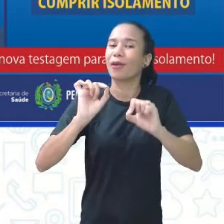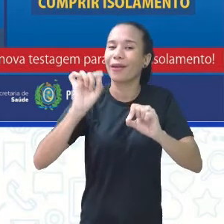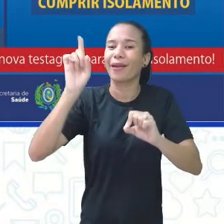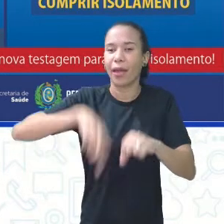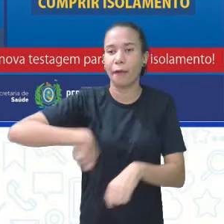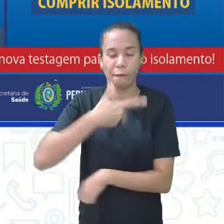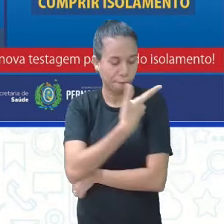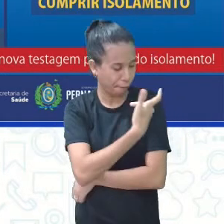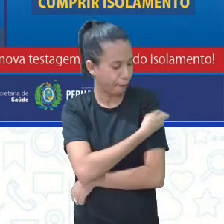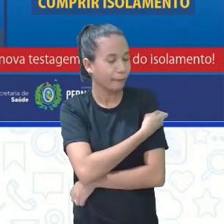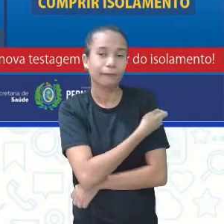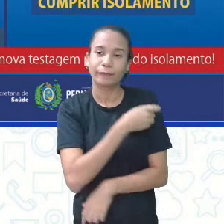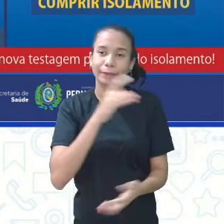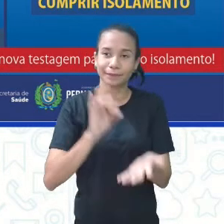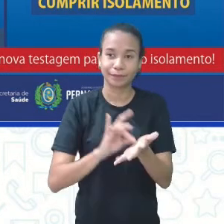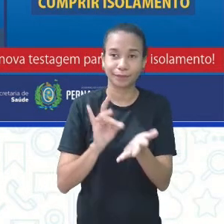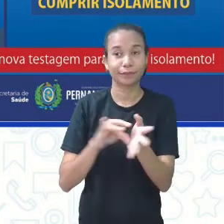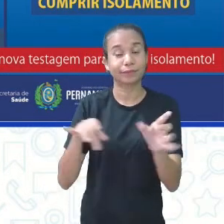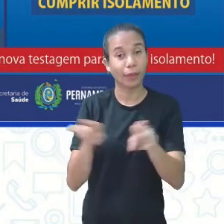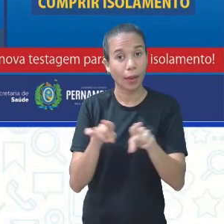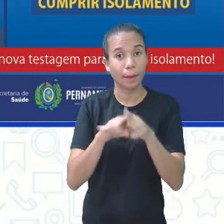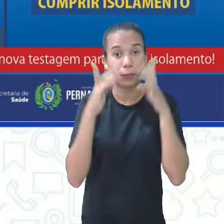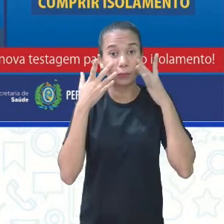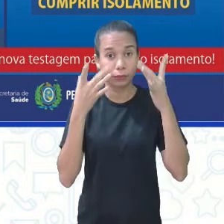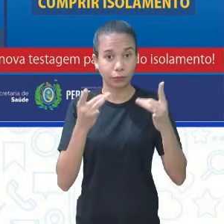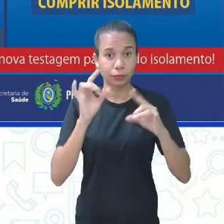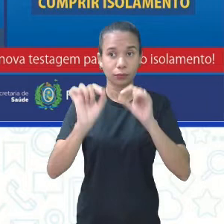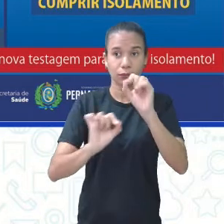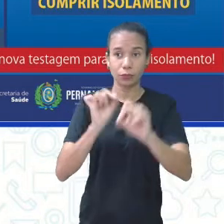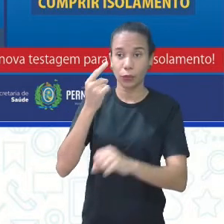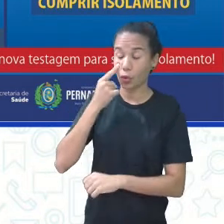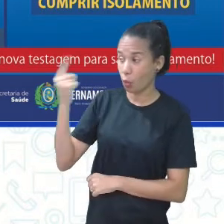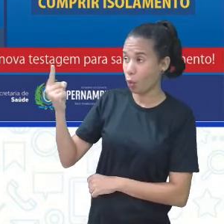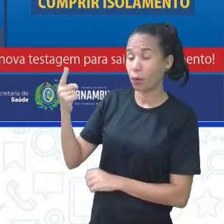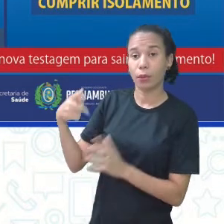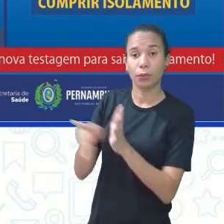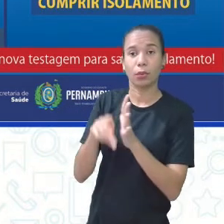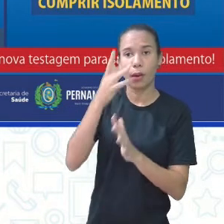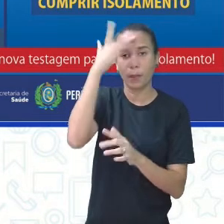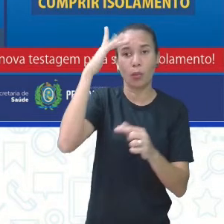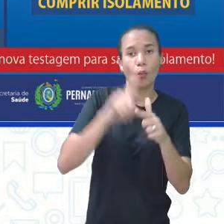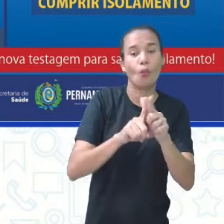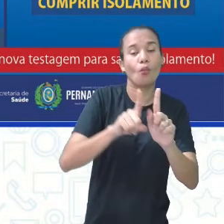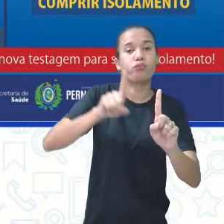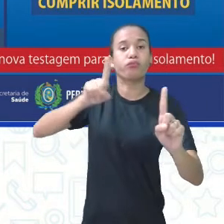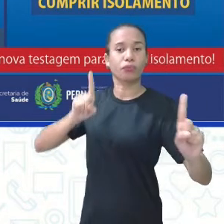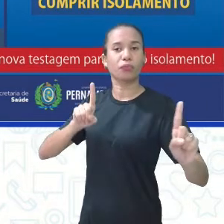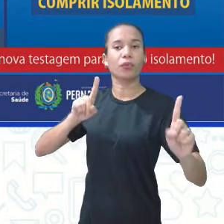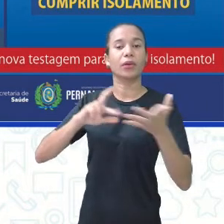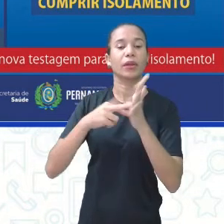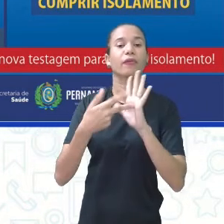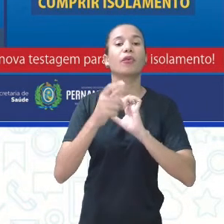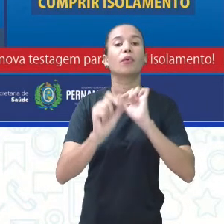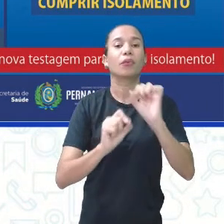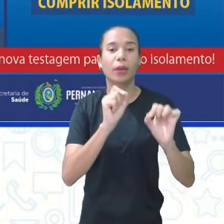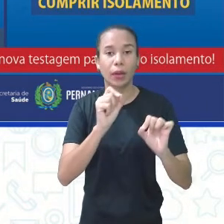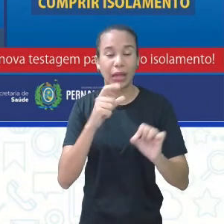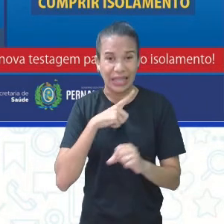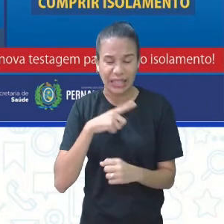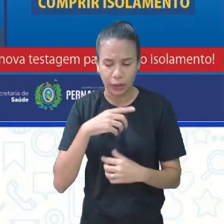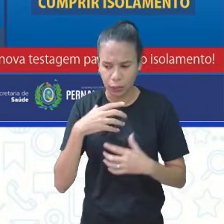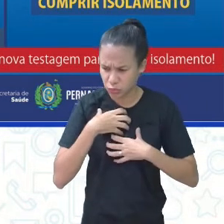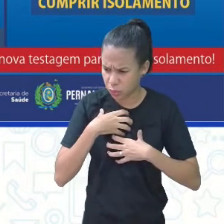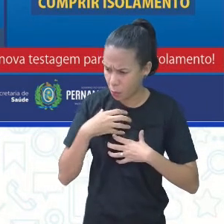é a questão da vacina. E também prestar atenção aí nesse protocolo de isolamento. O que é que a gente vai dizer? Se está